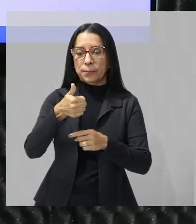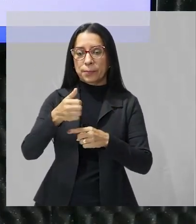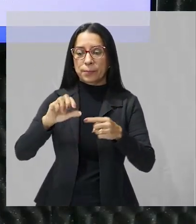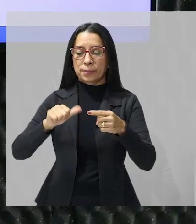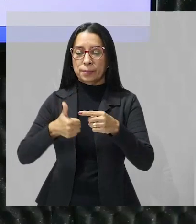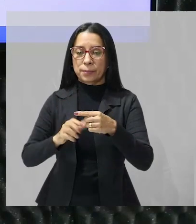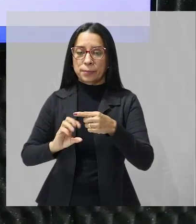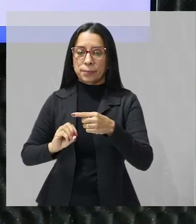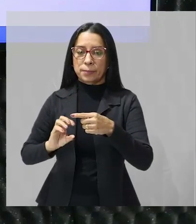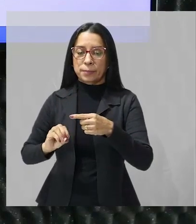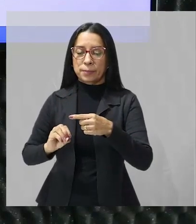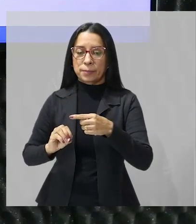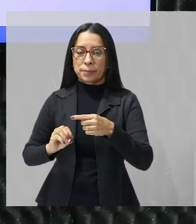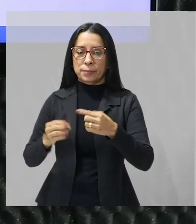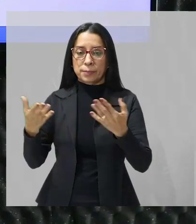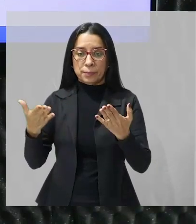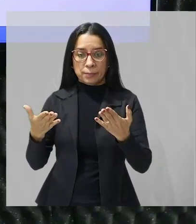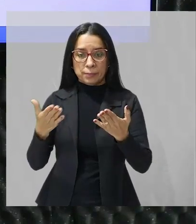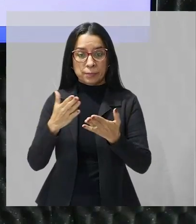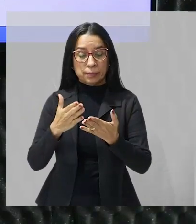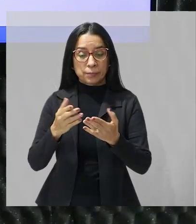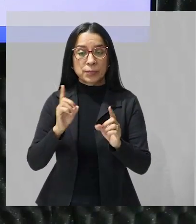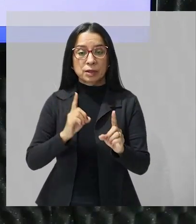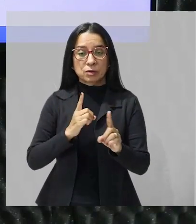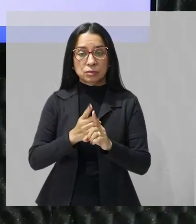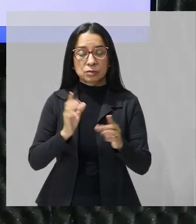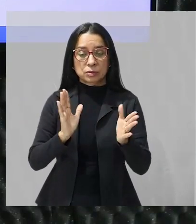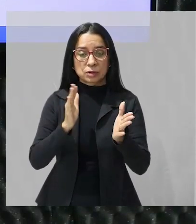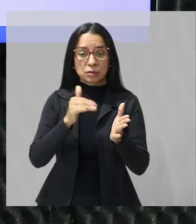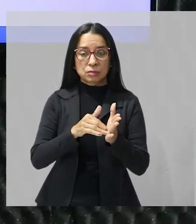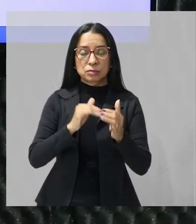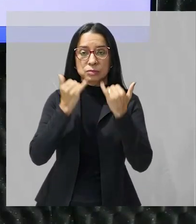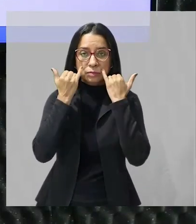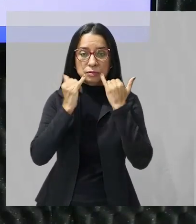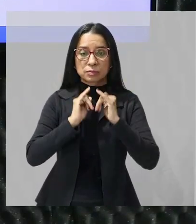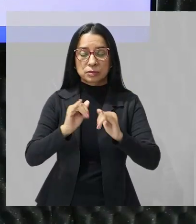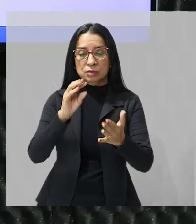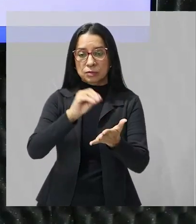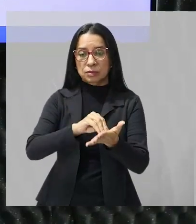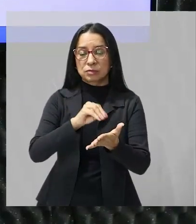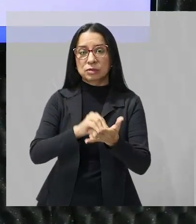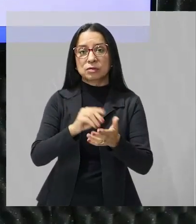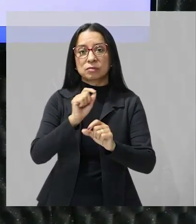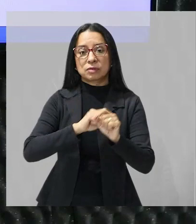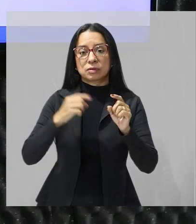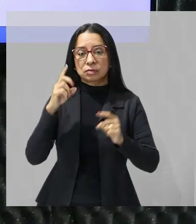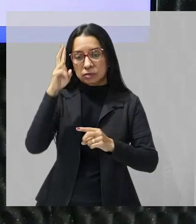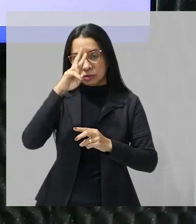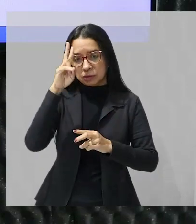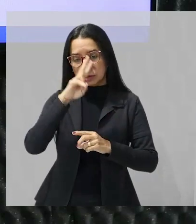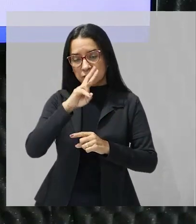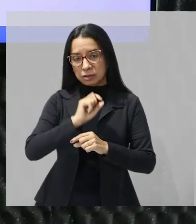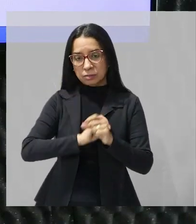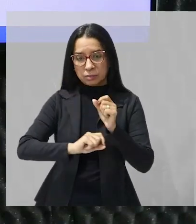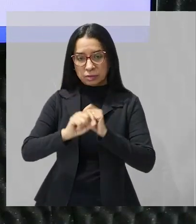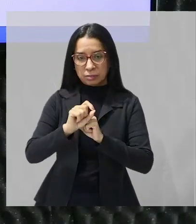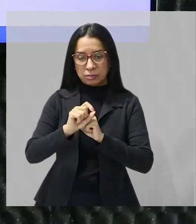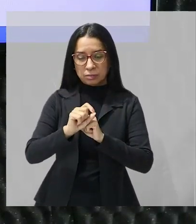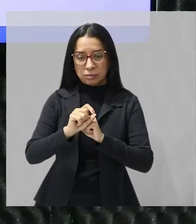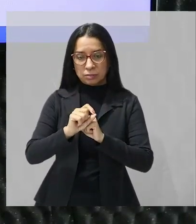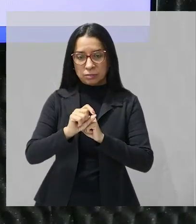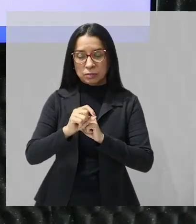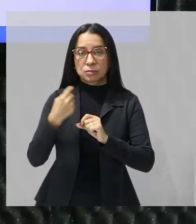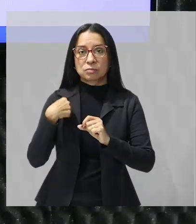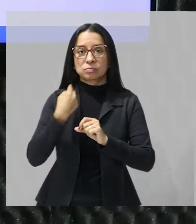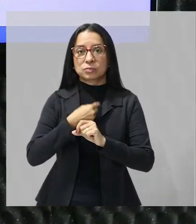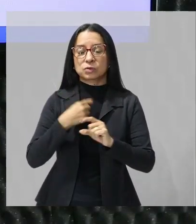100. Gente, acabamos de encontrar a última informação que estava faltando. Lembra, o nosso objetivo é escrever uma lei, né,